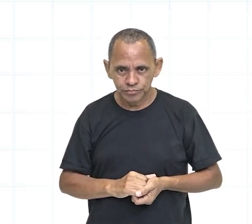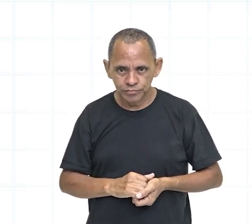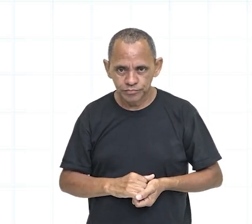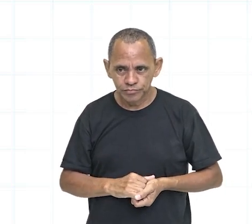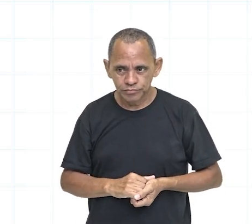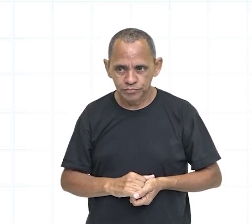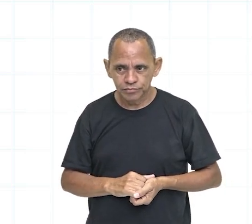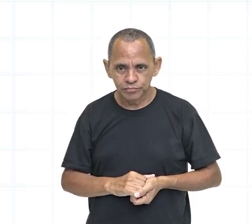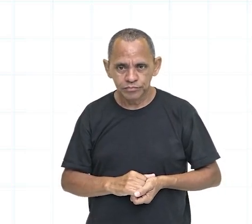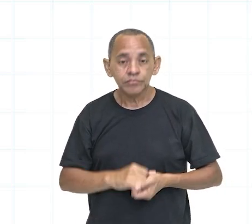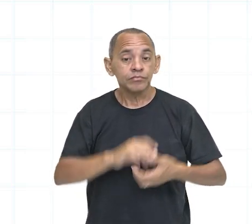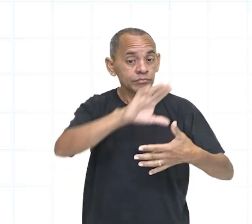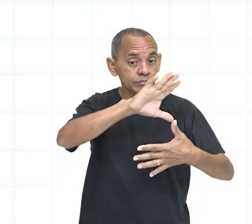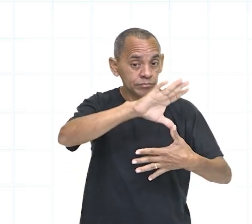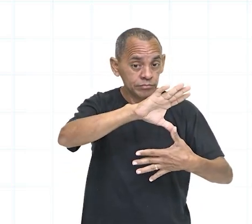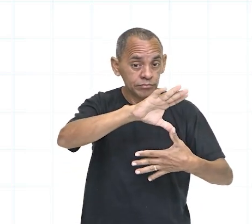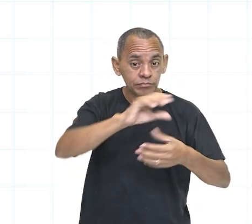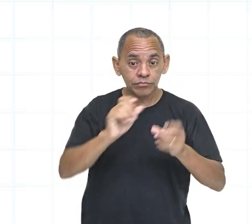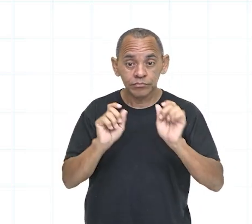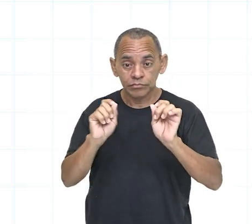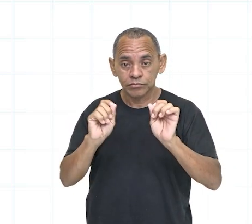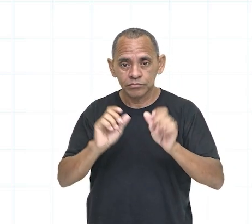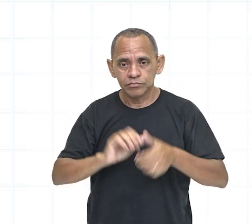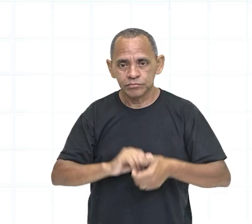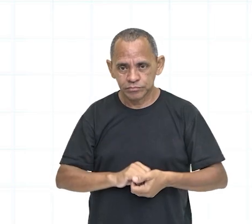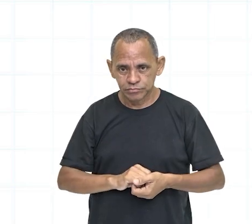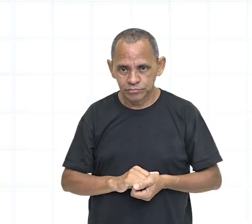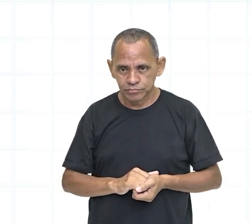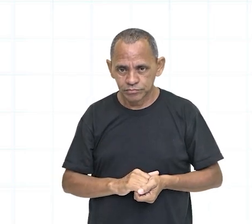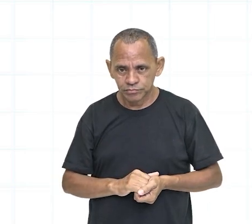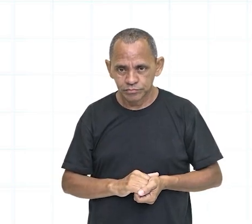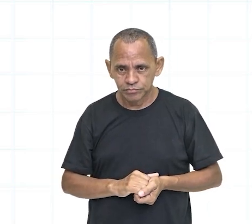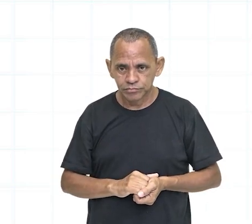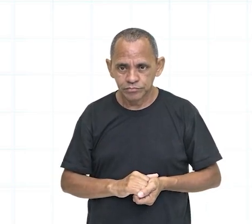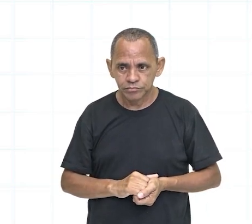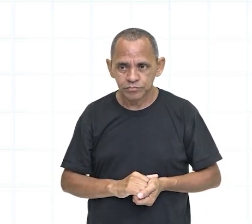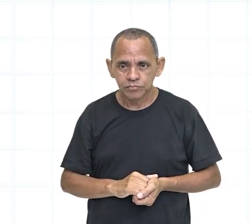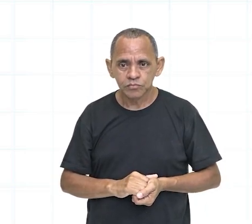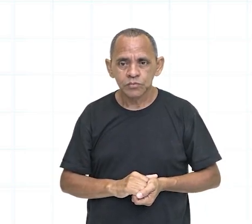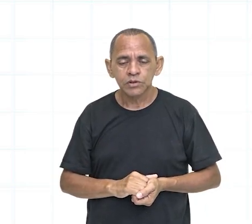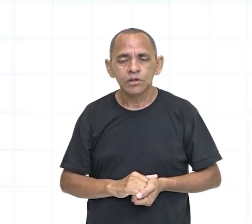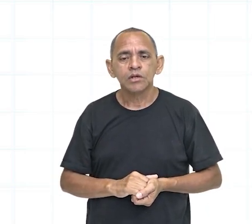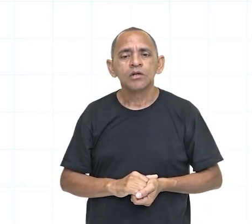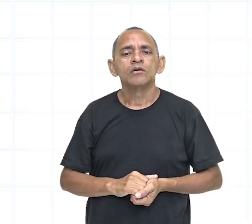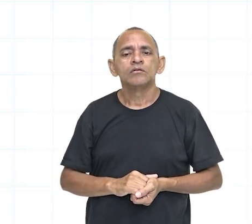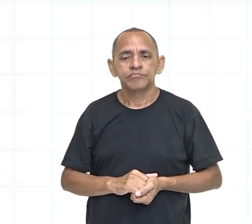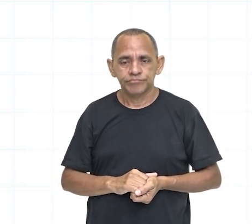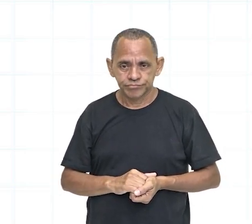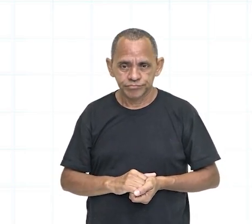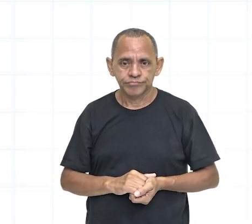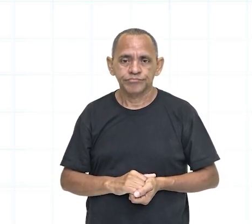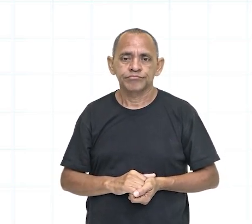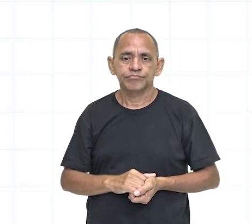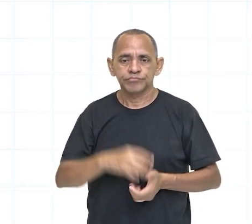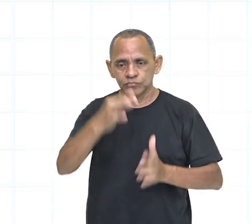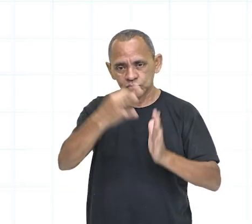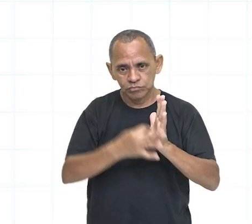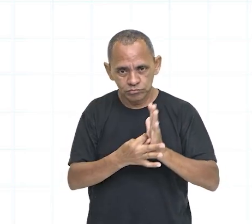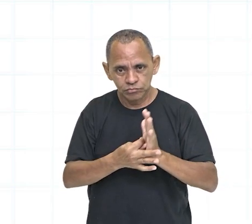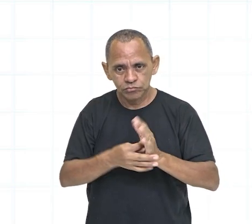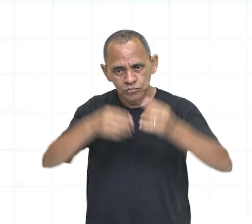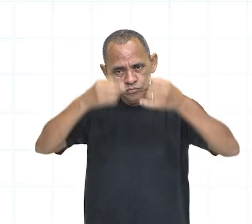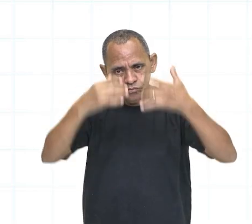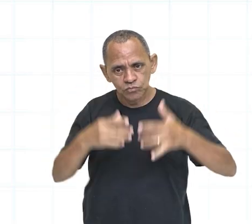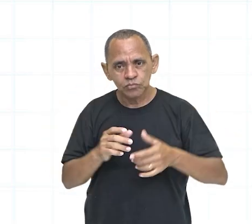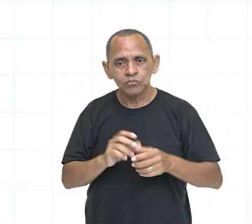the spread of English is mainly due to British colonization in North America. Beginning